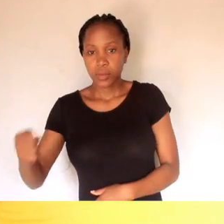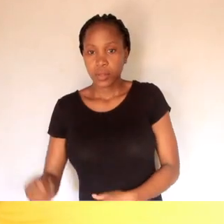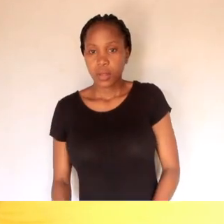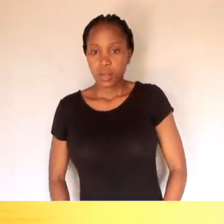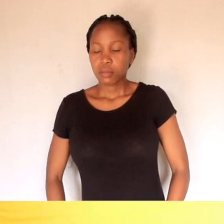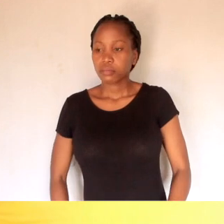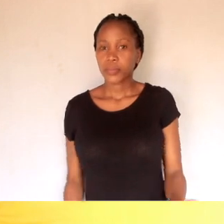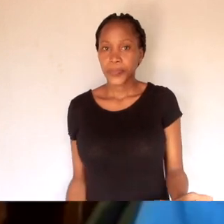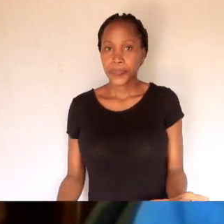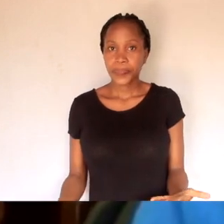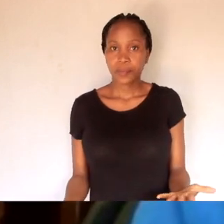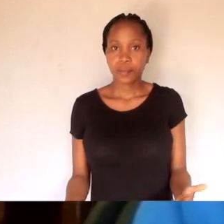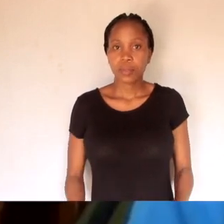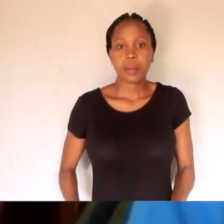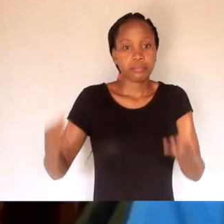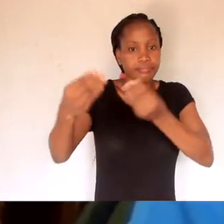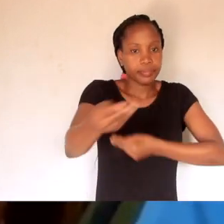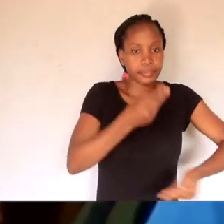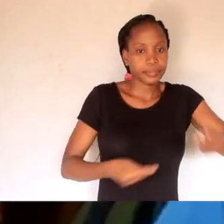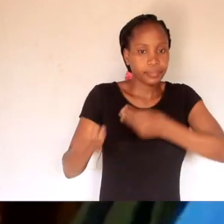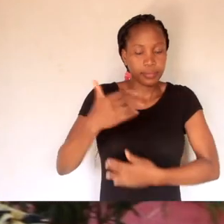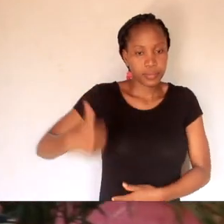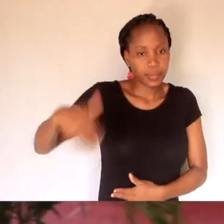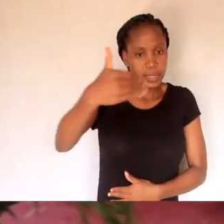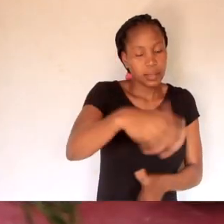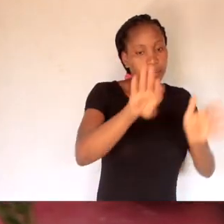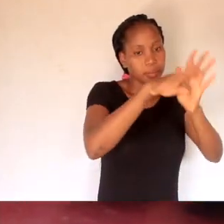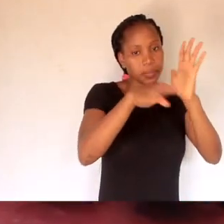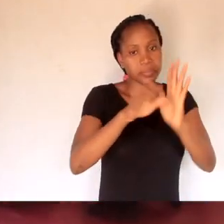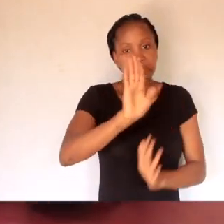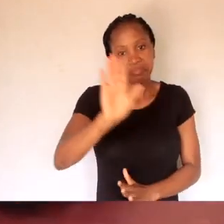cada momento crescia, partilhava sempre os programas com parceiros,